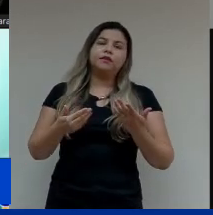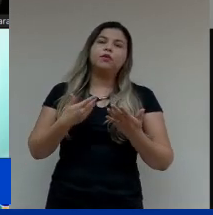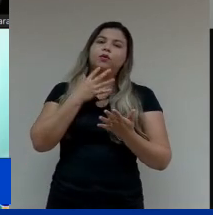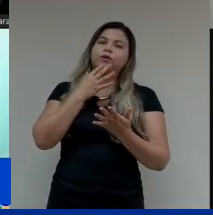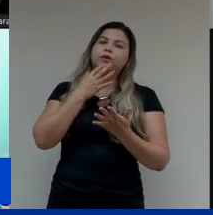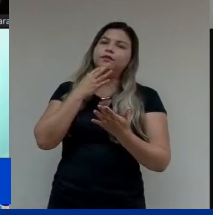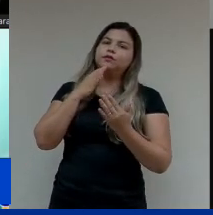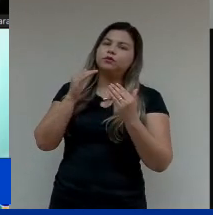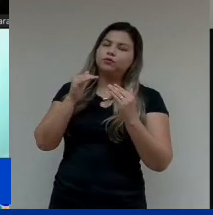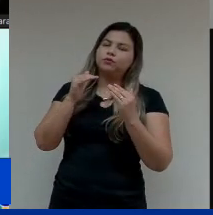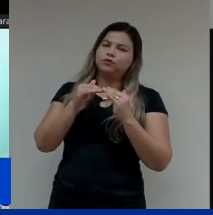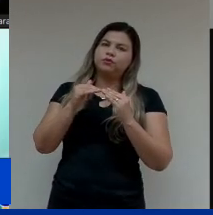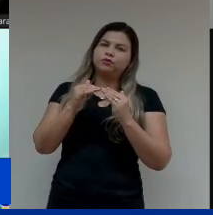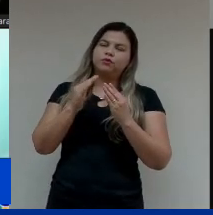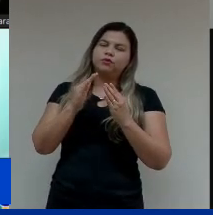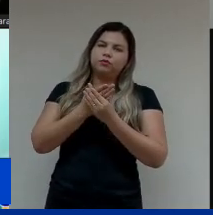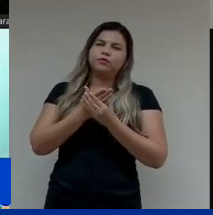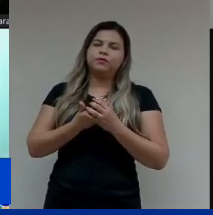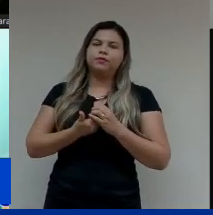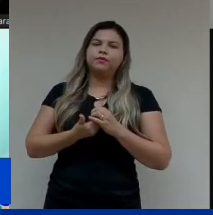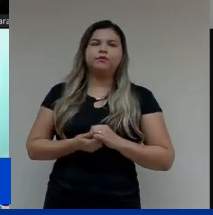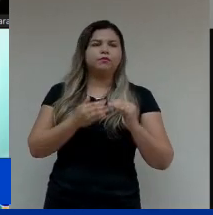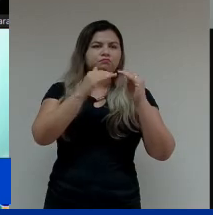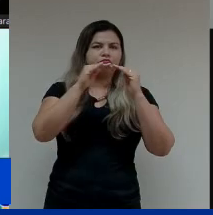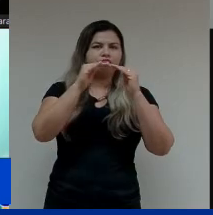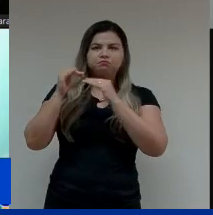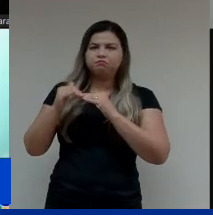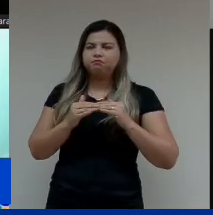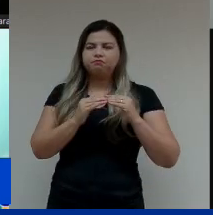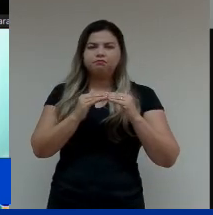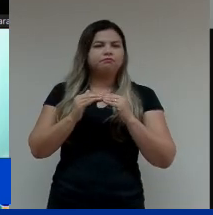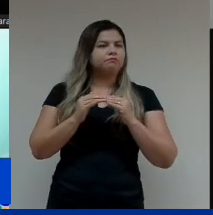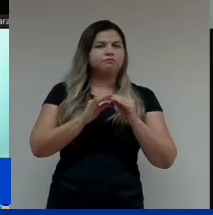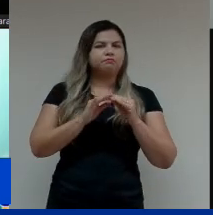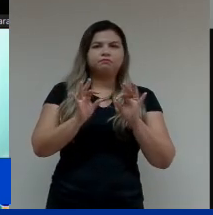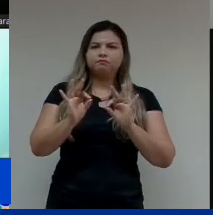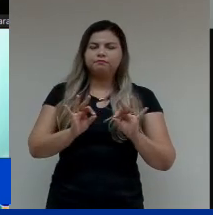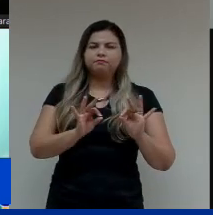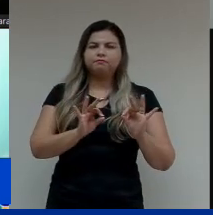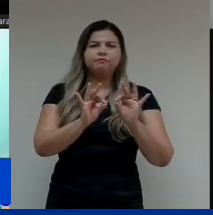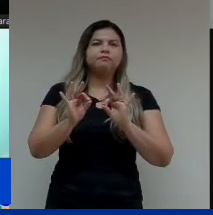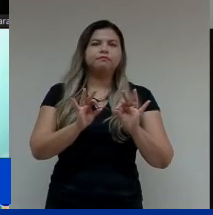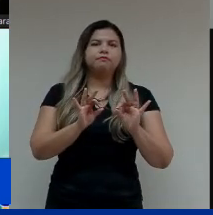recurso. Eu pergunto se há alguma objeção. Não havendo,